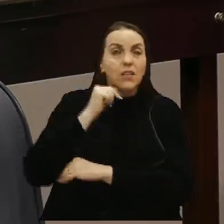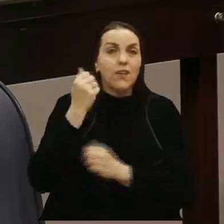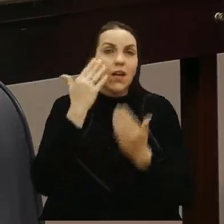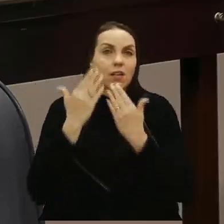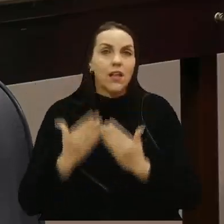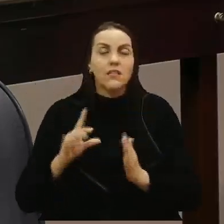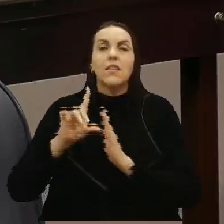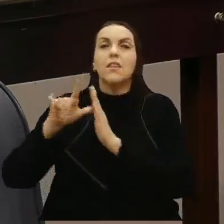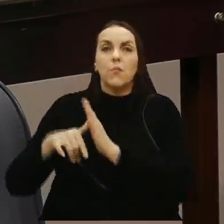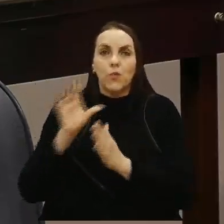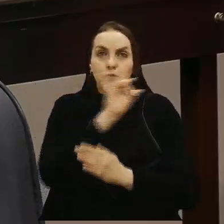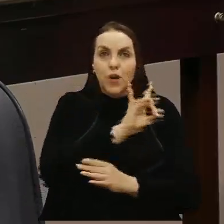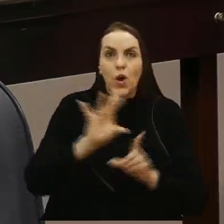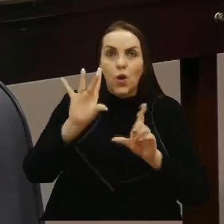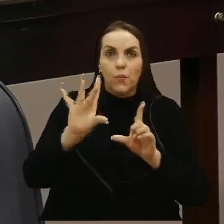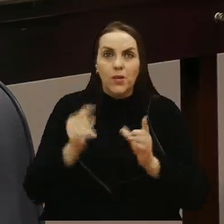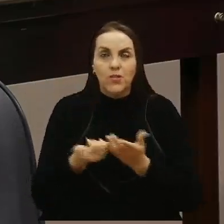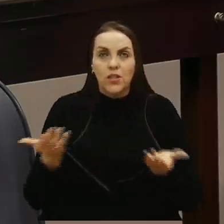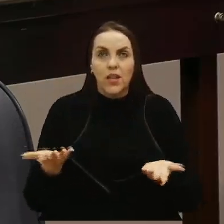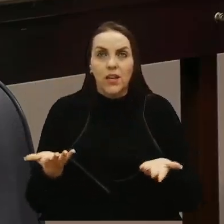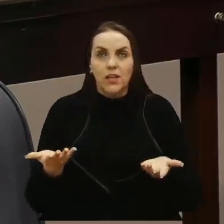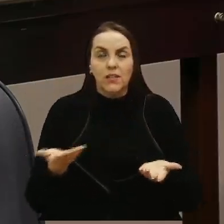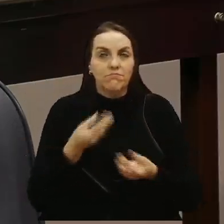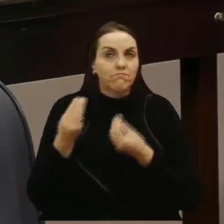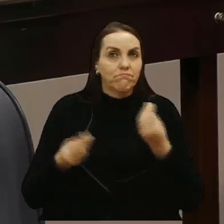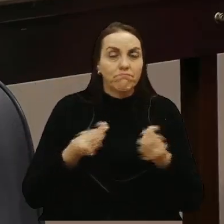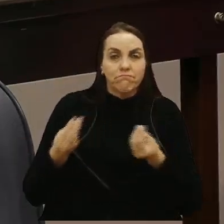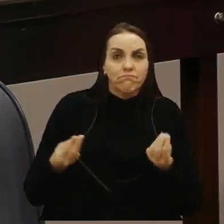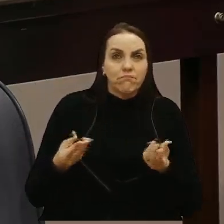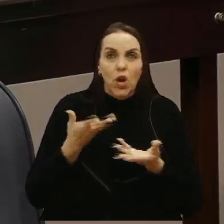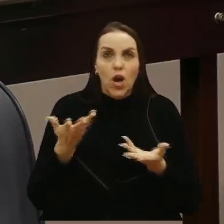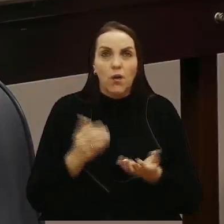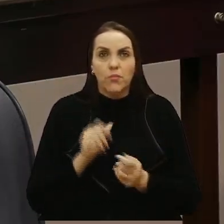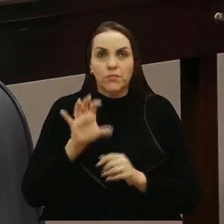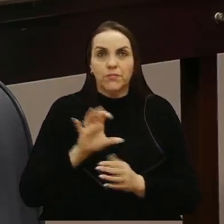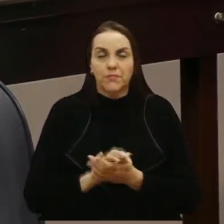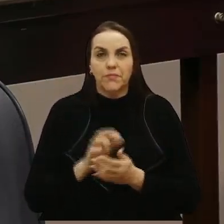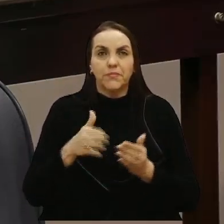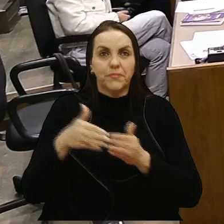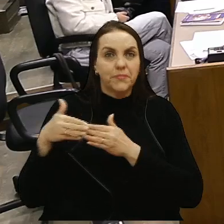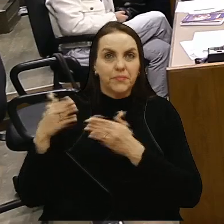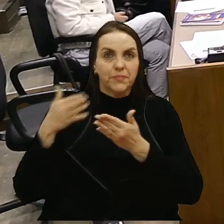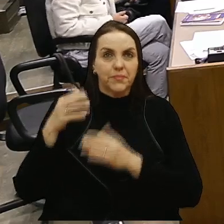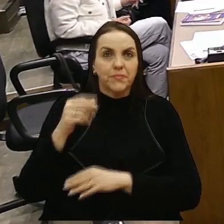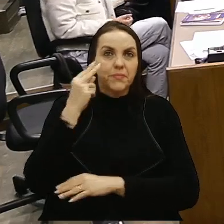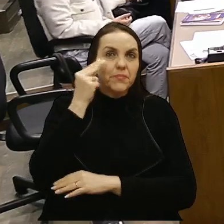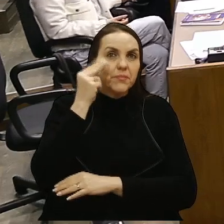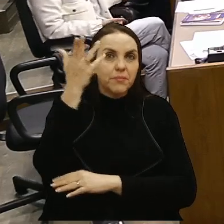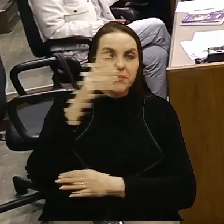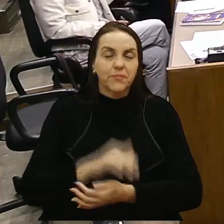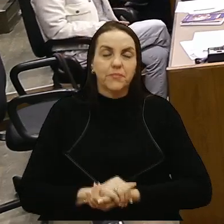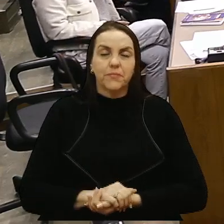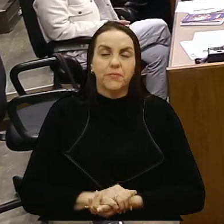vão postar. Mas que tanto medo que eles têm. A sua parte, vereador Cláudio.